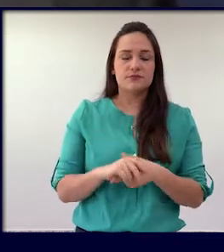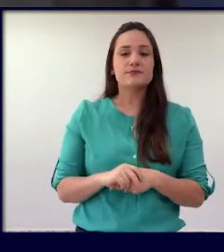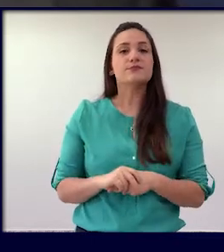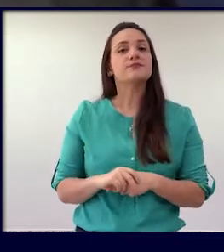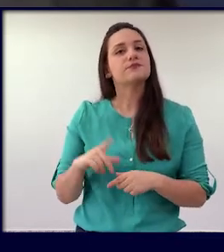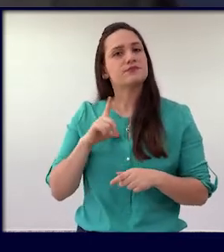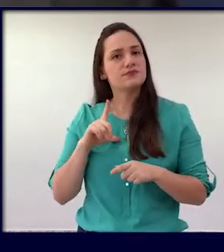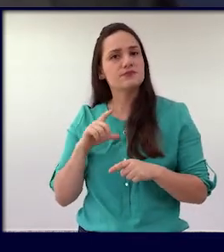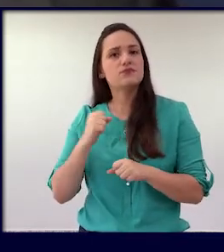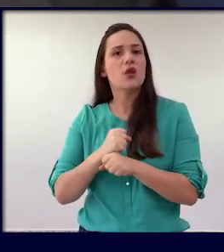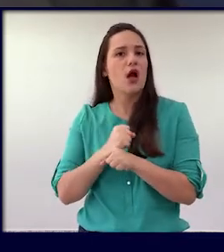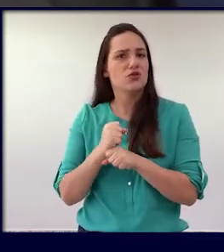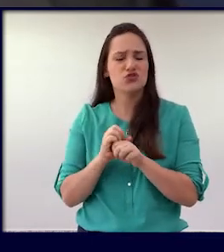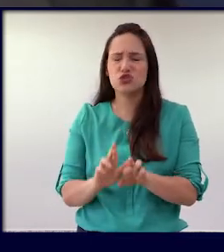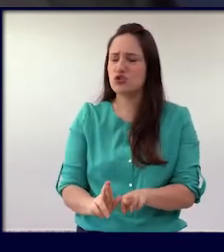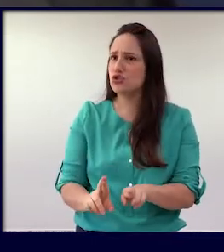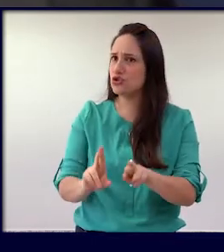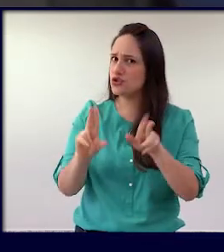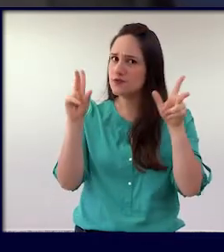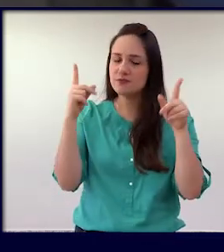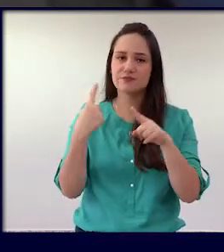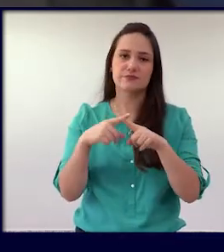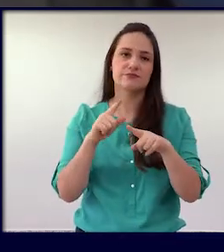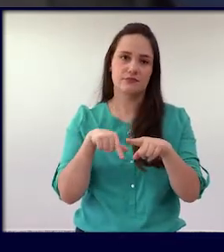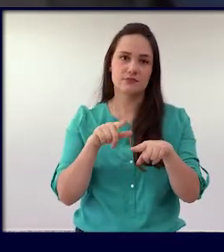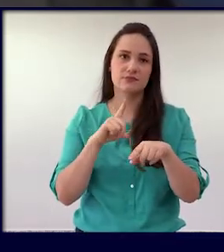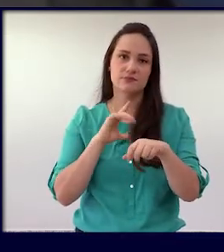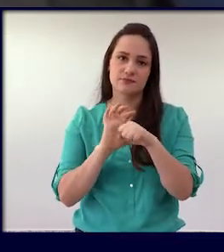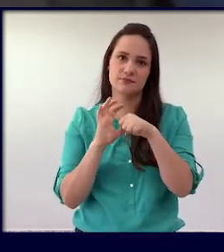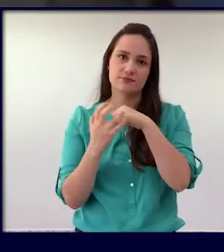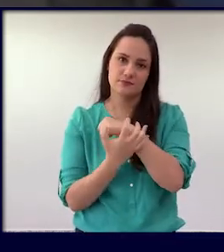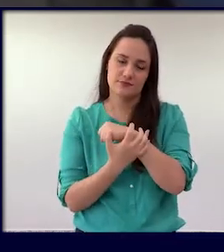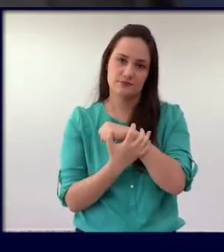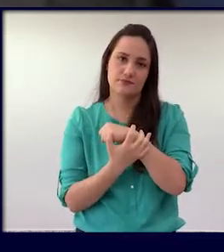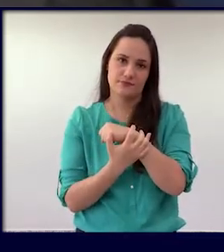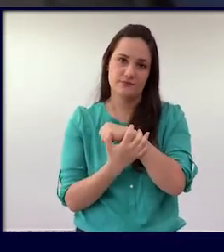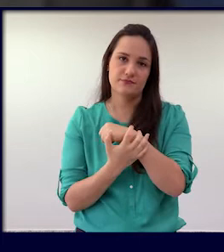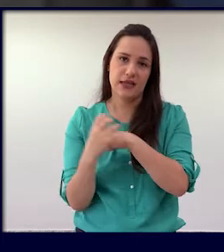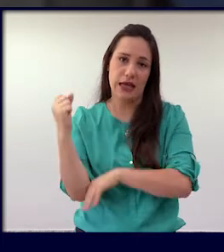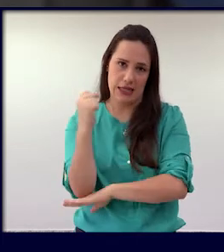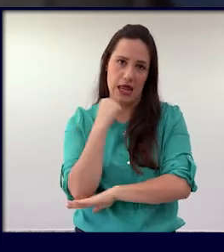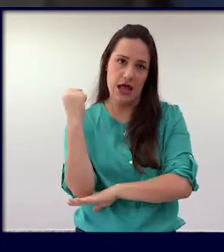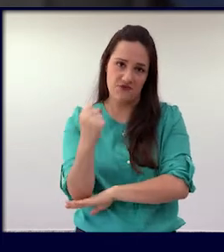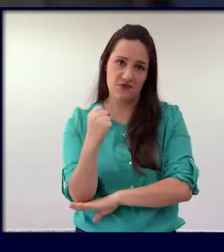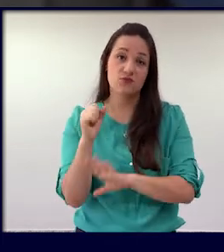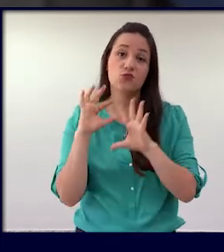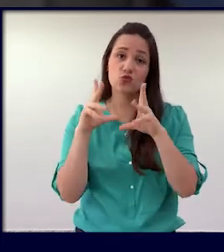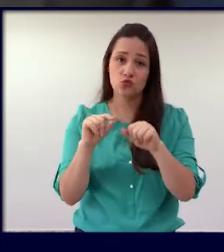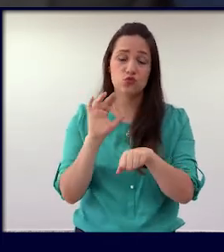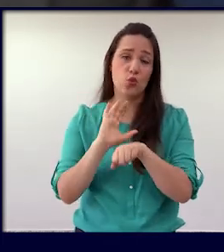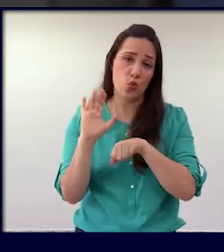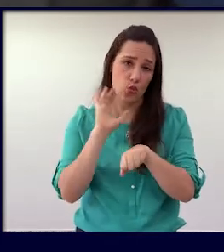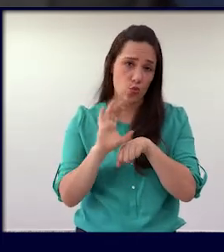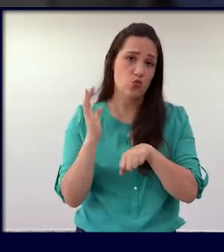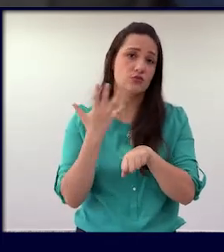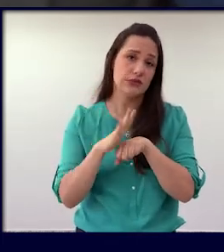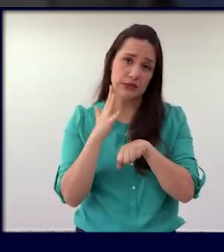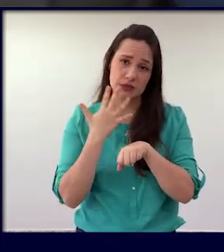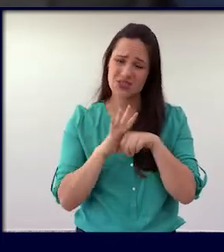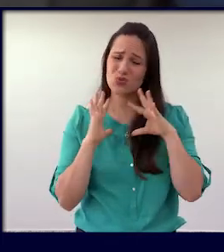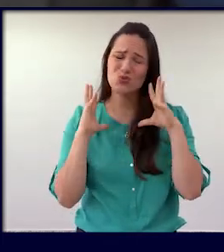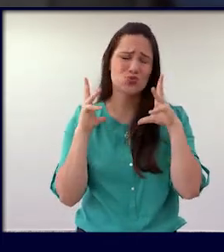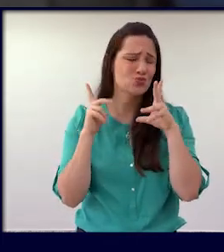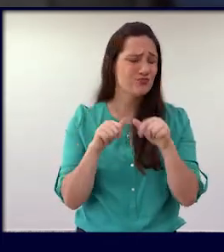uma situação absolutamente atípica em razão da pandemia da Covid-19, as capacitações,